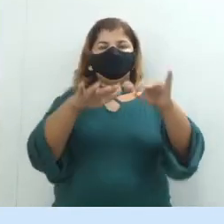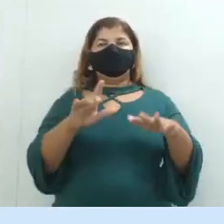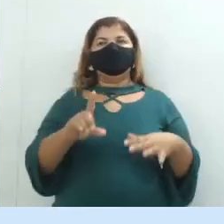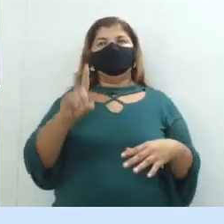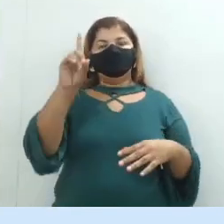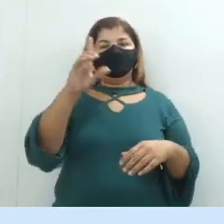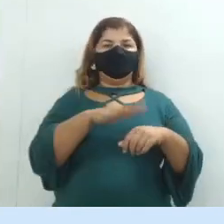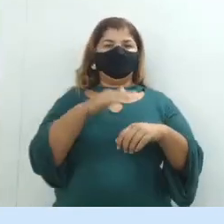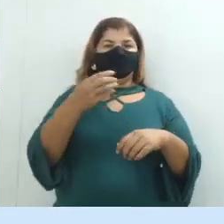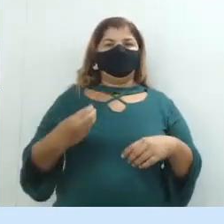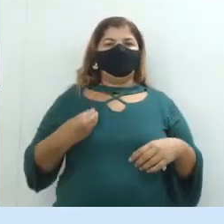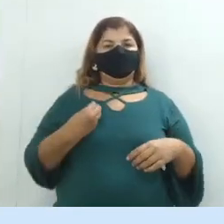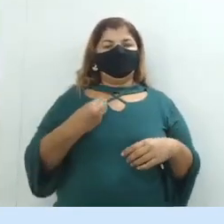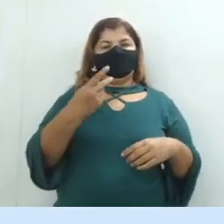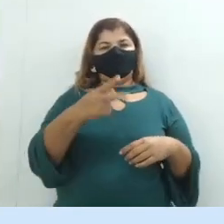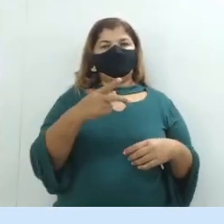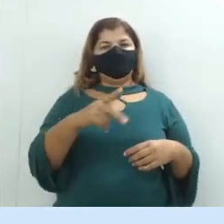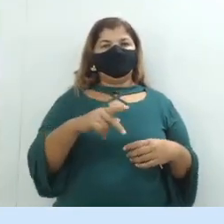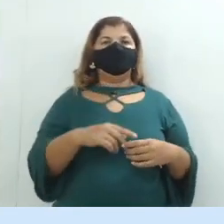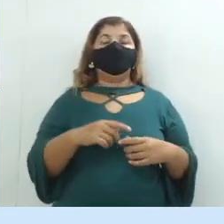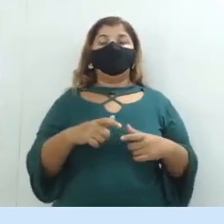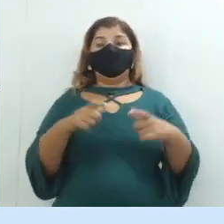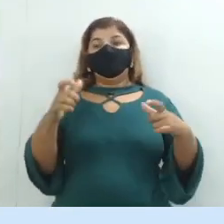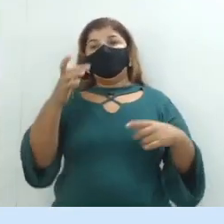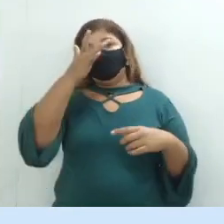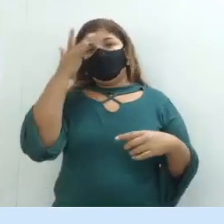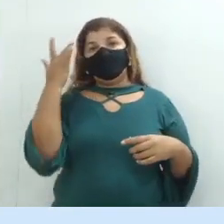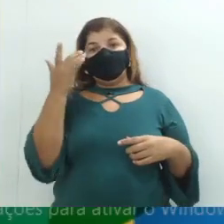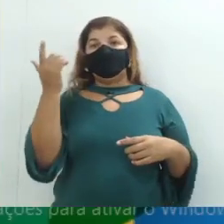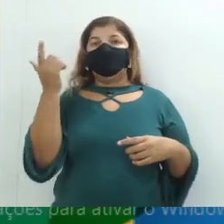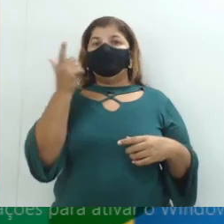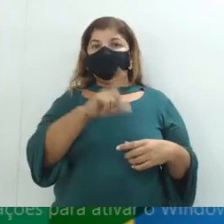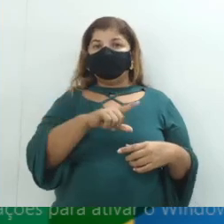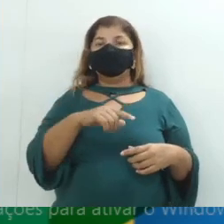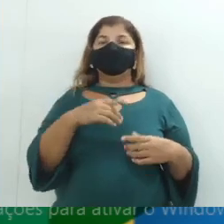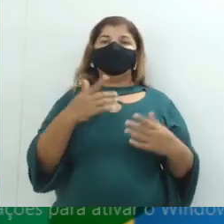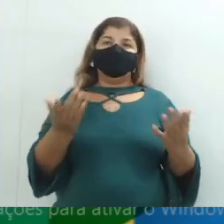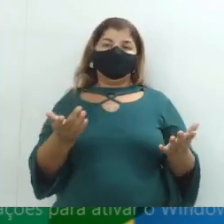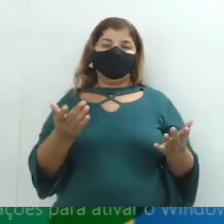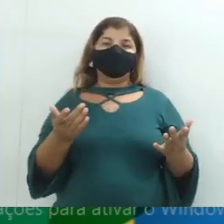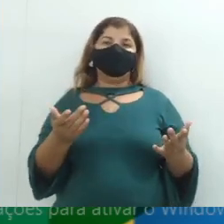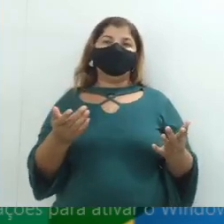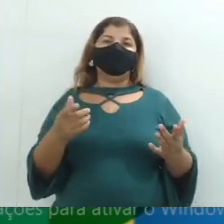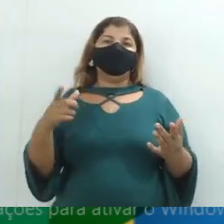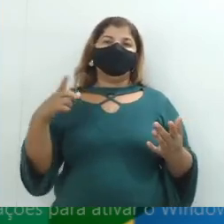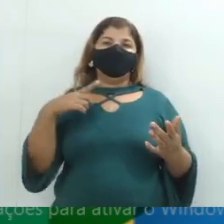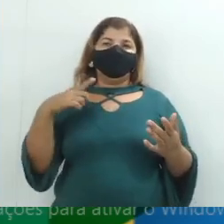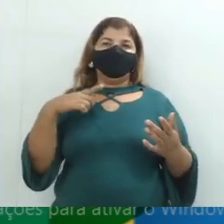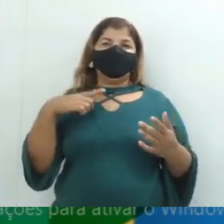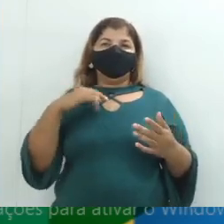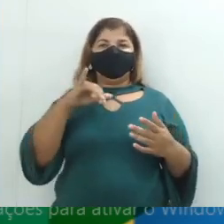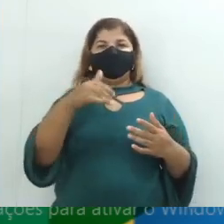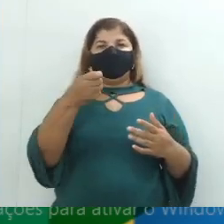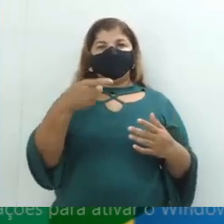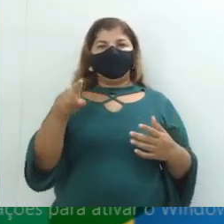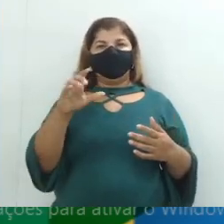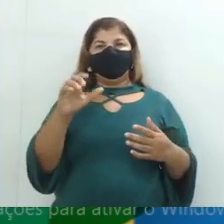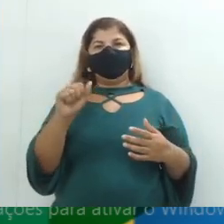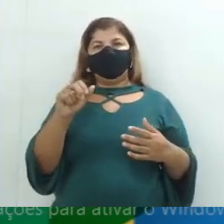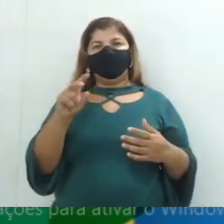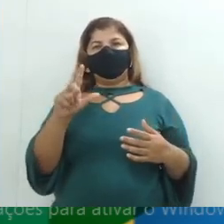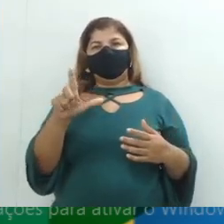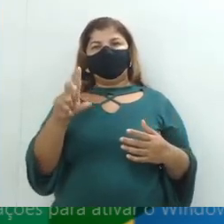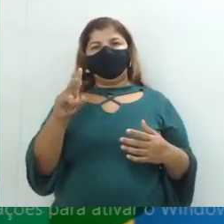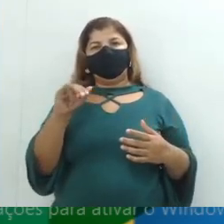vida dele. Para que a maioria das pessoas alcançasse isso, não seria diferente, né? João Calvino, ele pegava